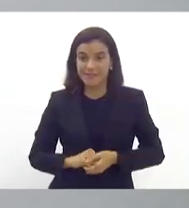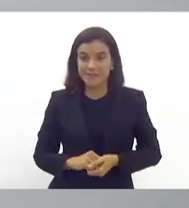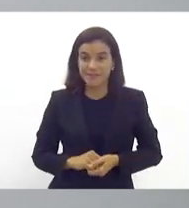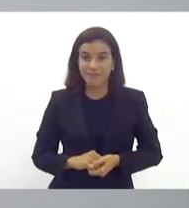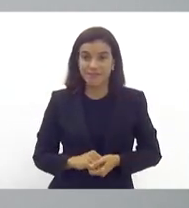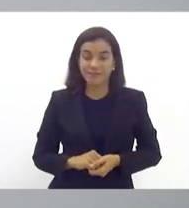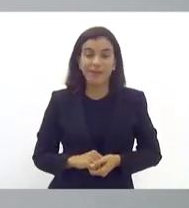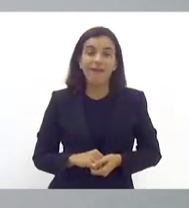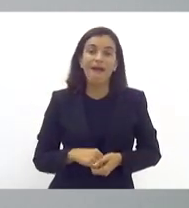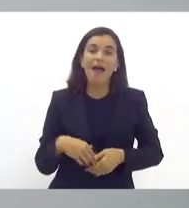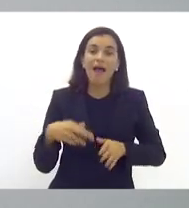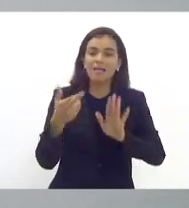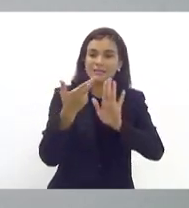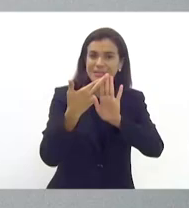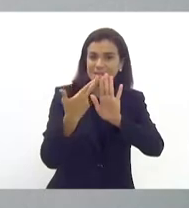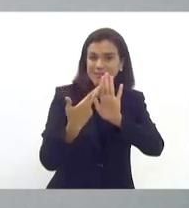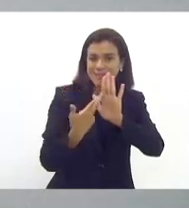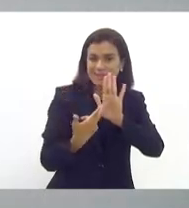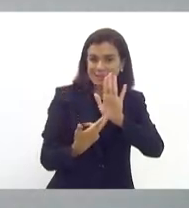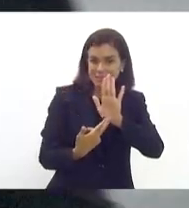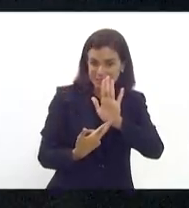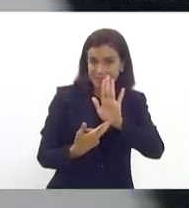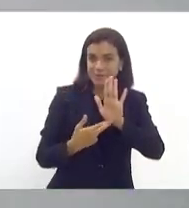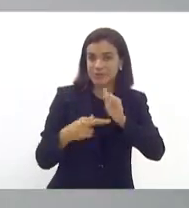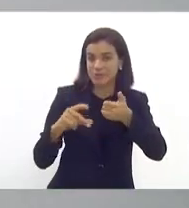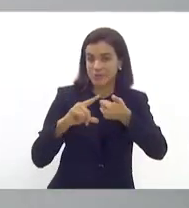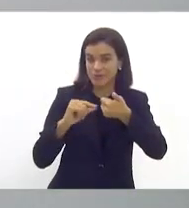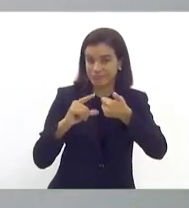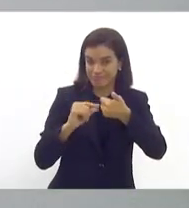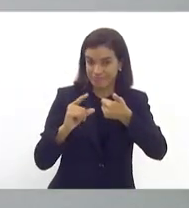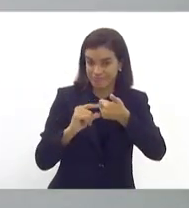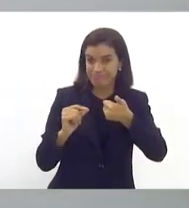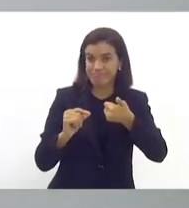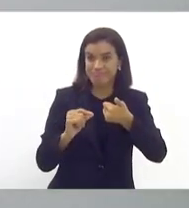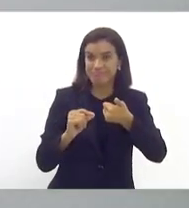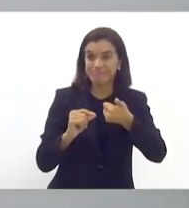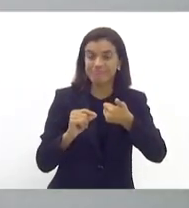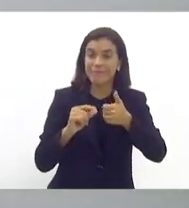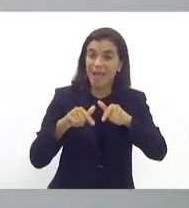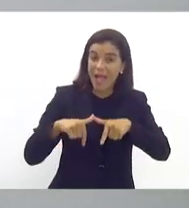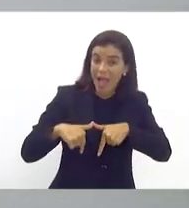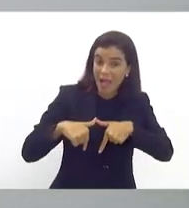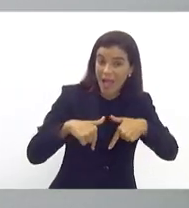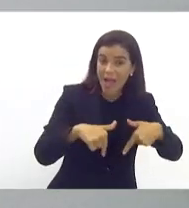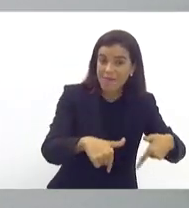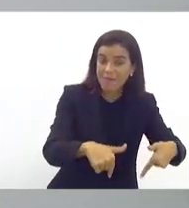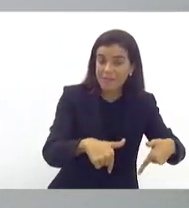as diretrizes deste artigo aplicam-se